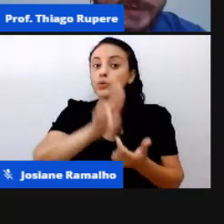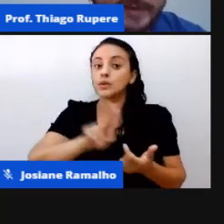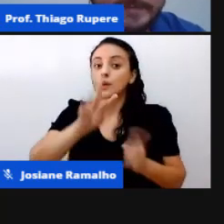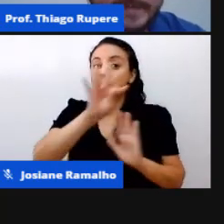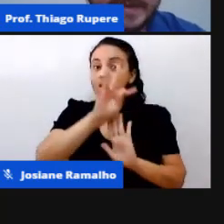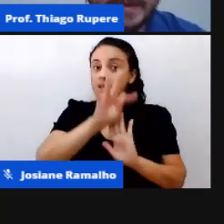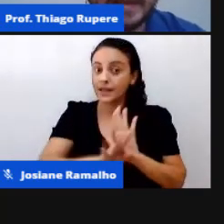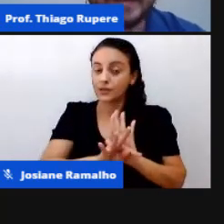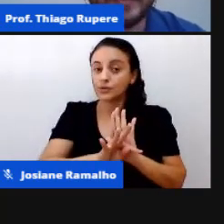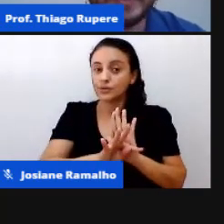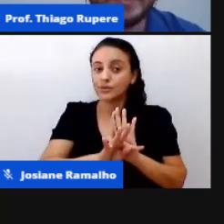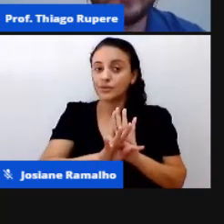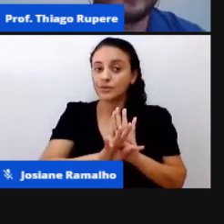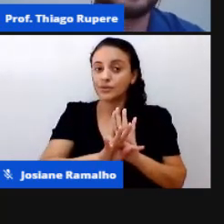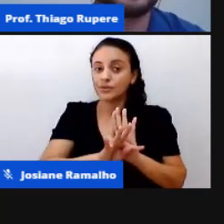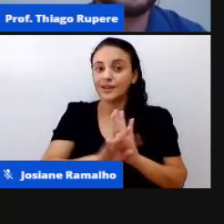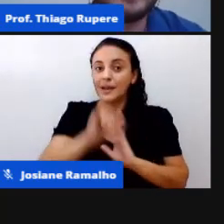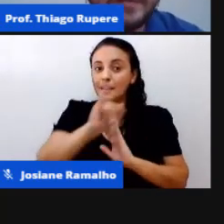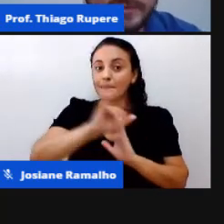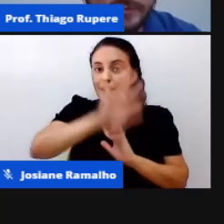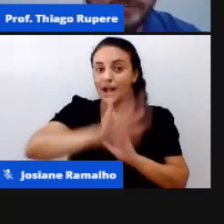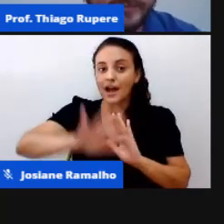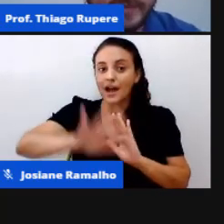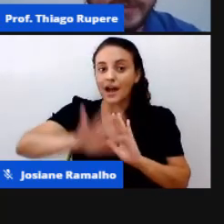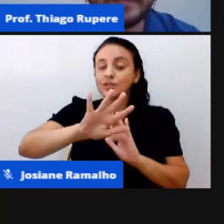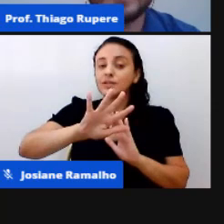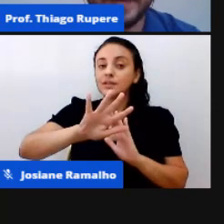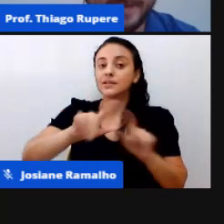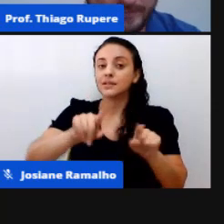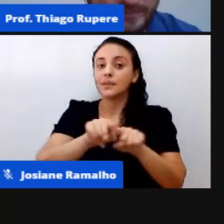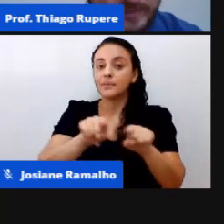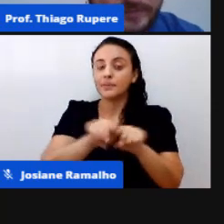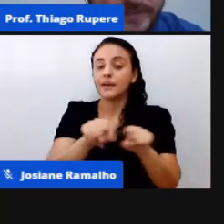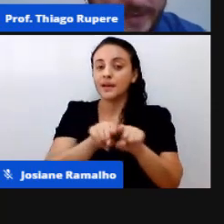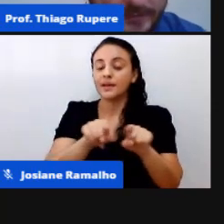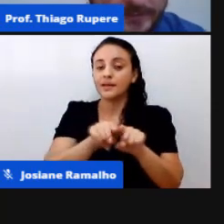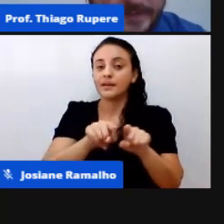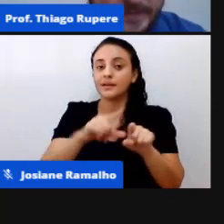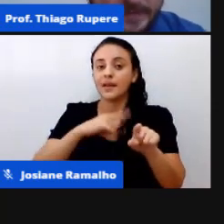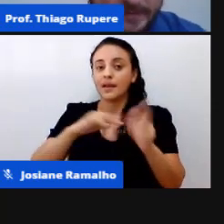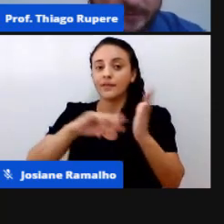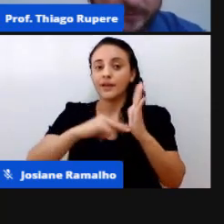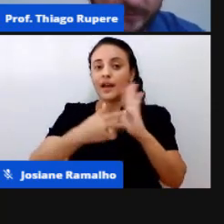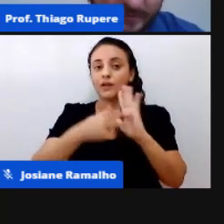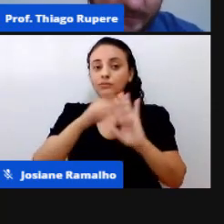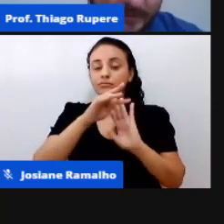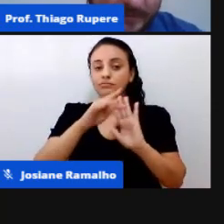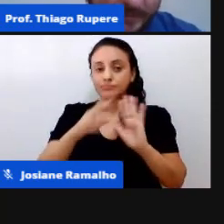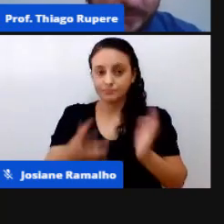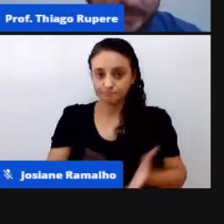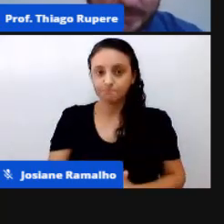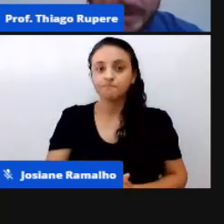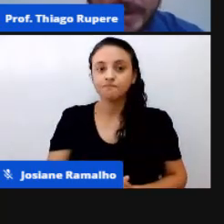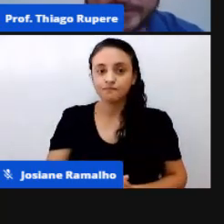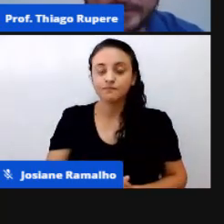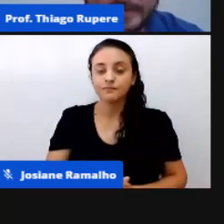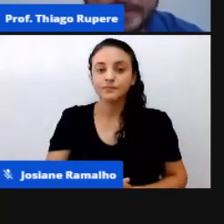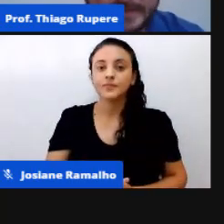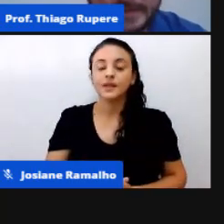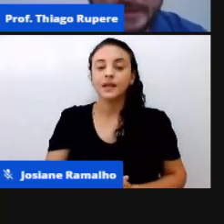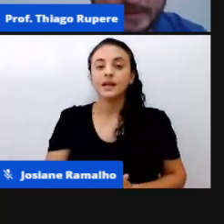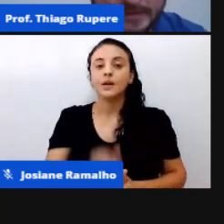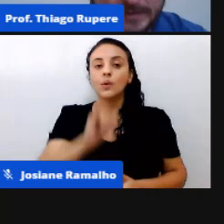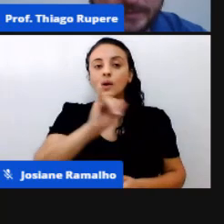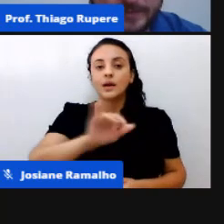textos também, né? Porque eles constroem sentido, eles entregam significado. Então, você tem ali na primeira